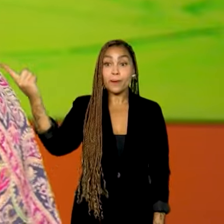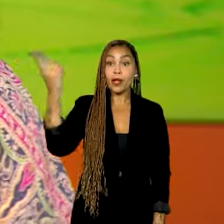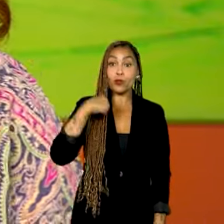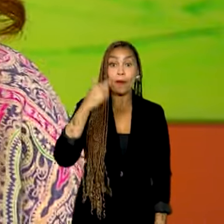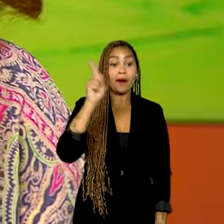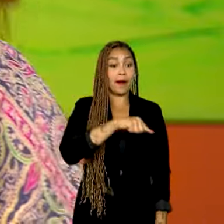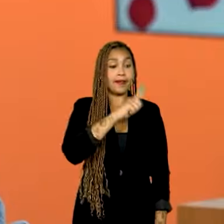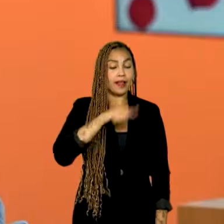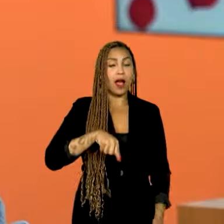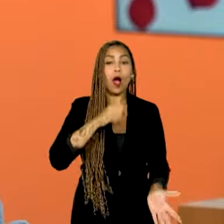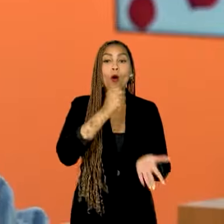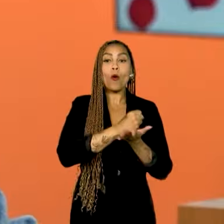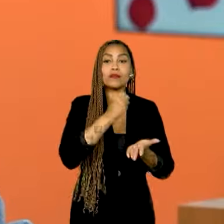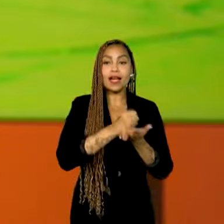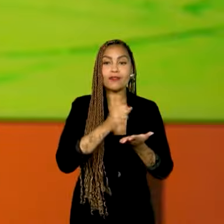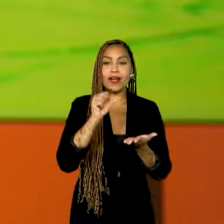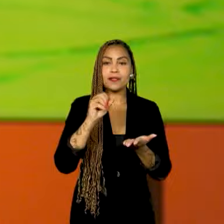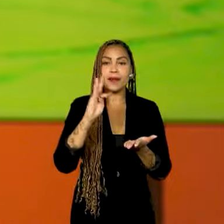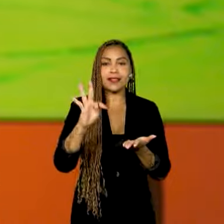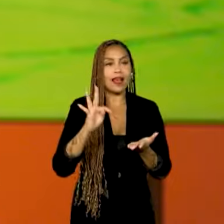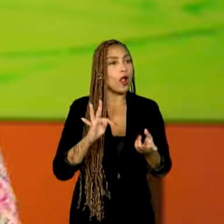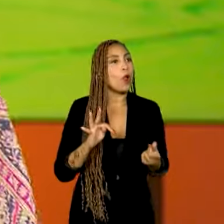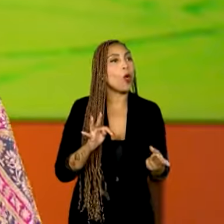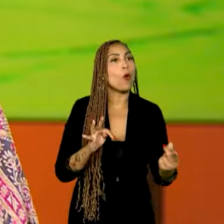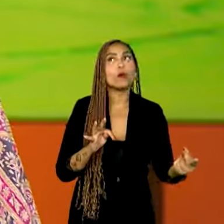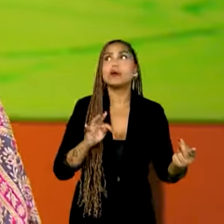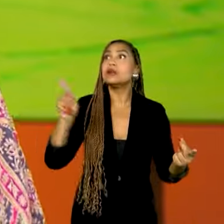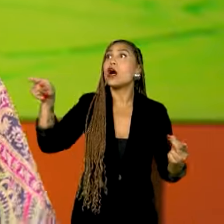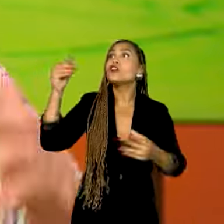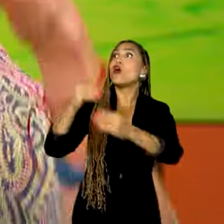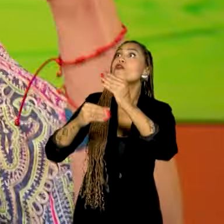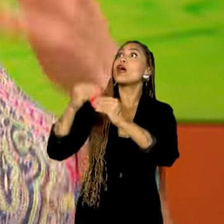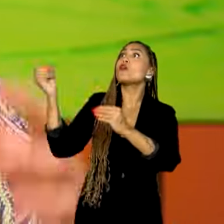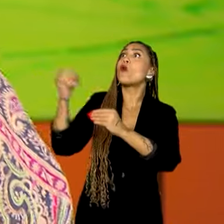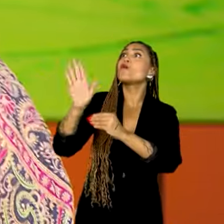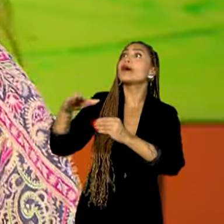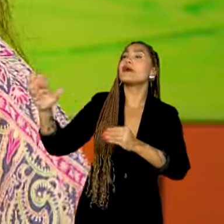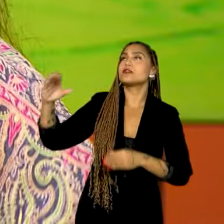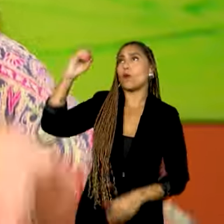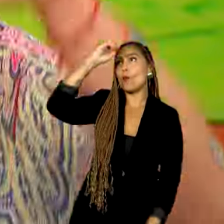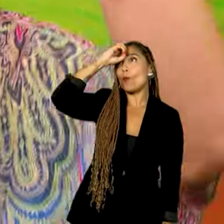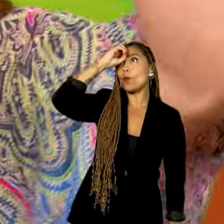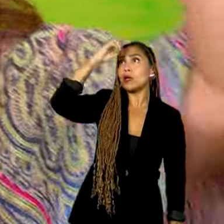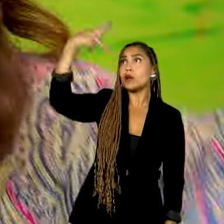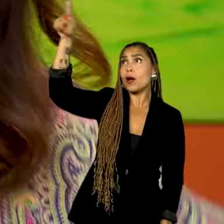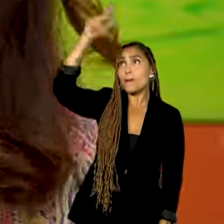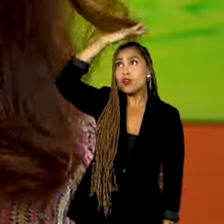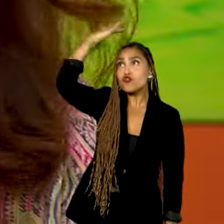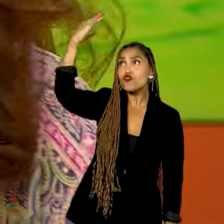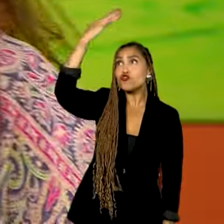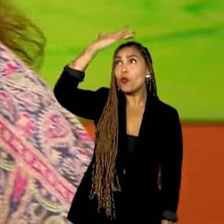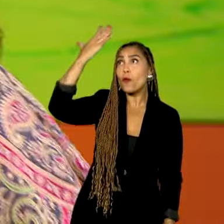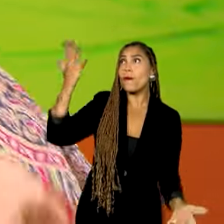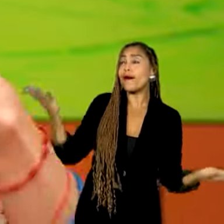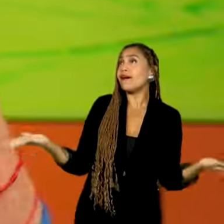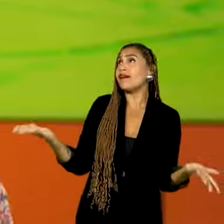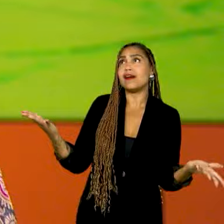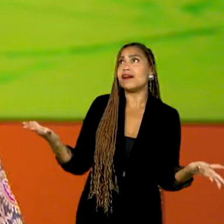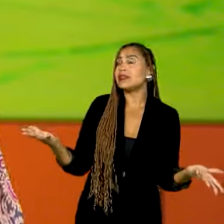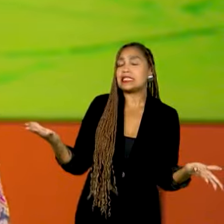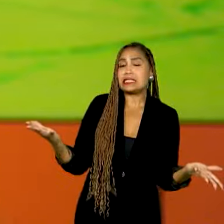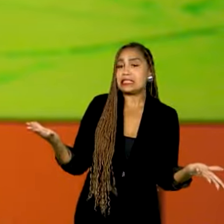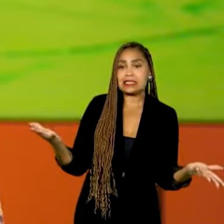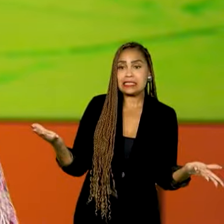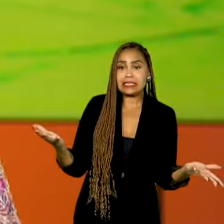pra assinar uma coisa que a Deus. Gente não sabia. É, o que, que ia dar, né? Falei, novela mexicana, ai meu Deus do céu, México, ai lá vou eu, não sei o quê. Aí a